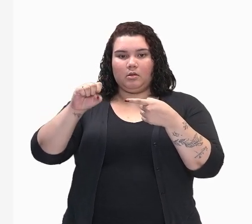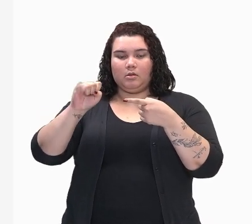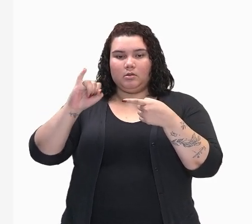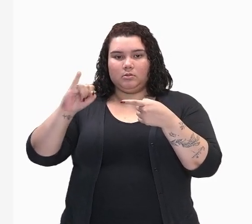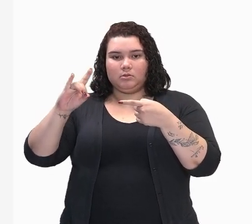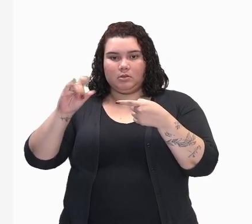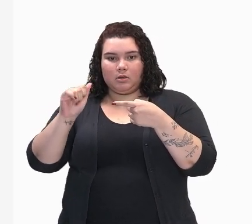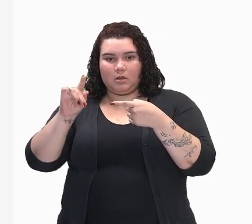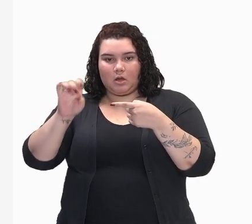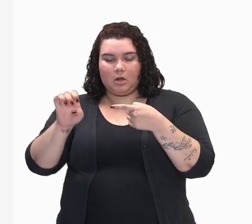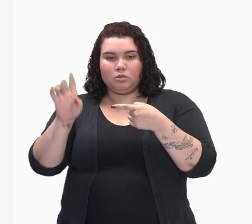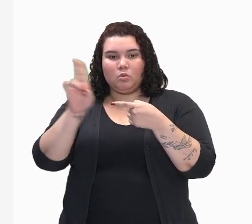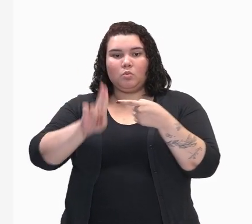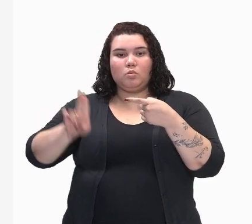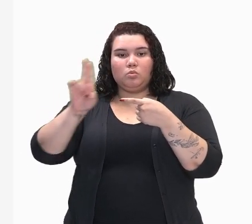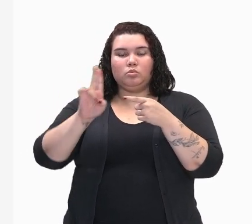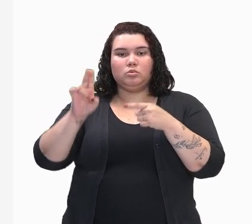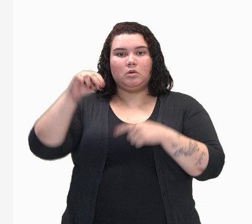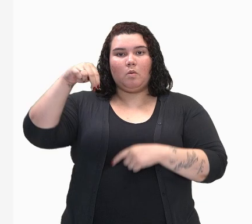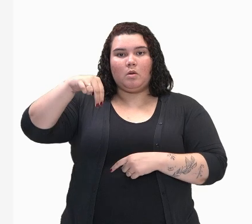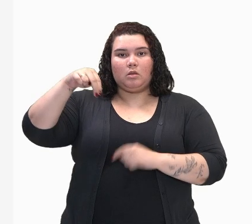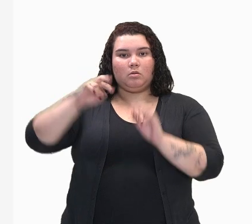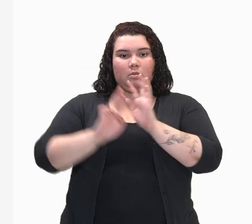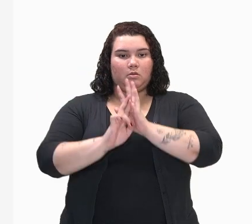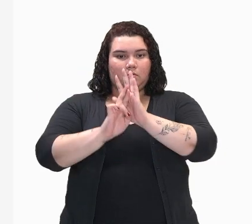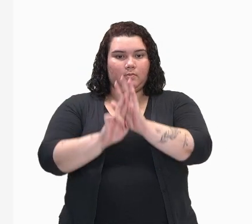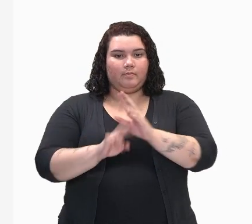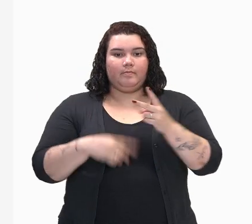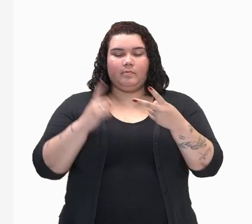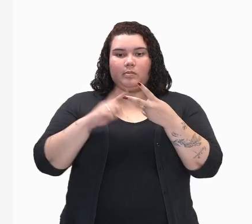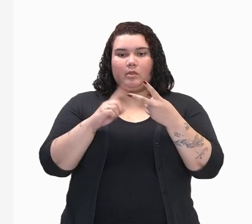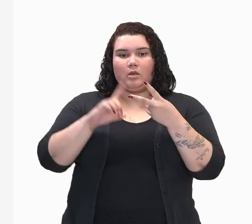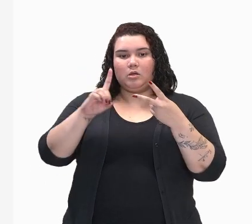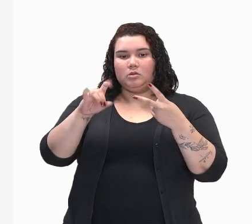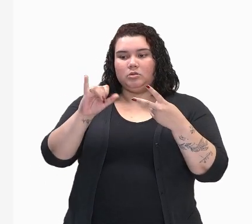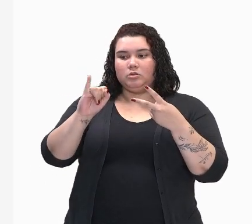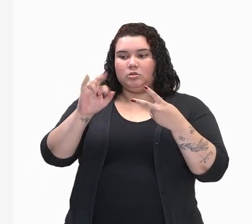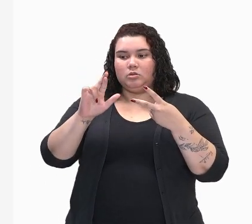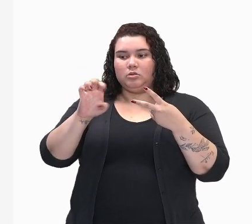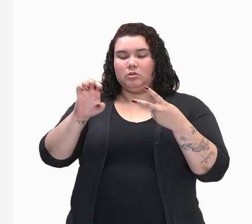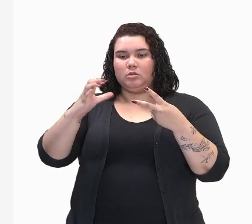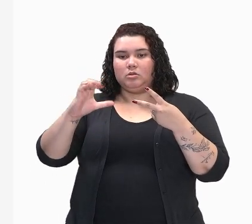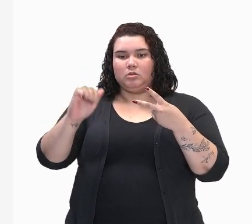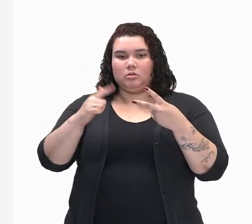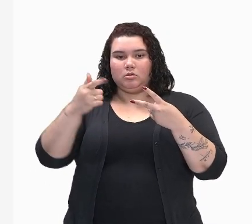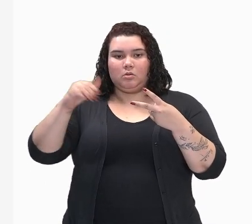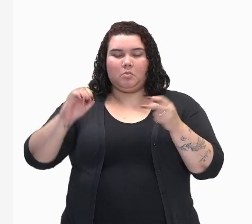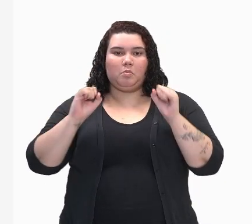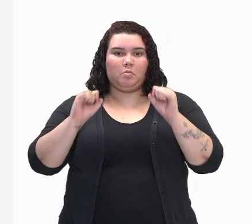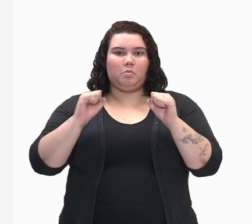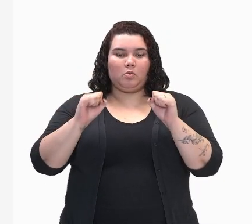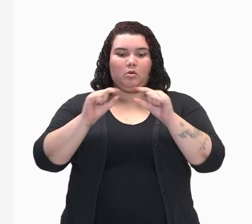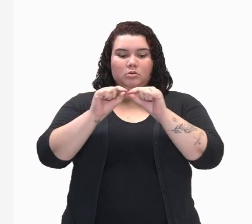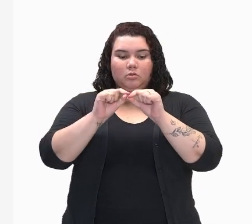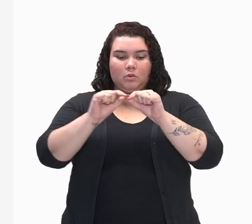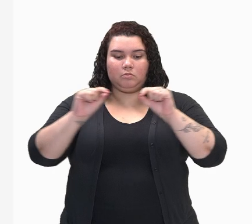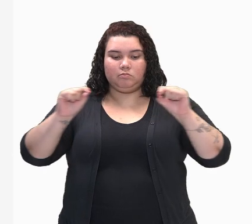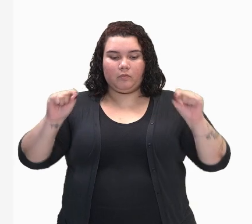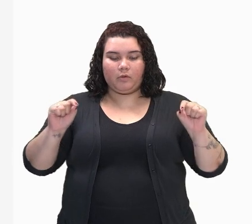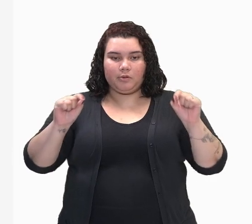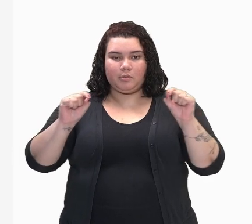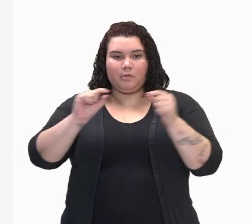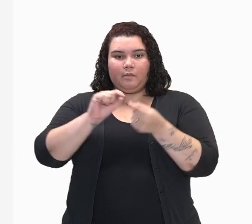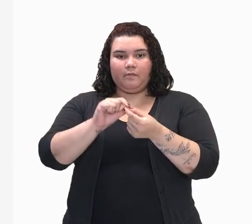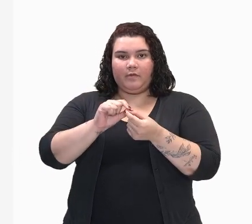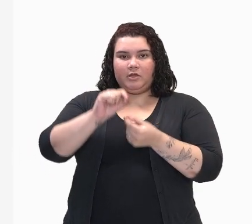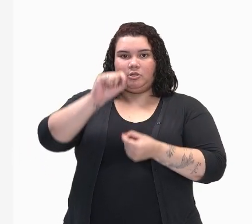em newtons. Precisa ter direção, é a linha de atuação da força, que pode ser horizontal, vertical ou diagonal.